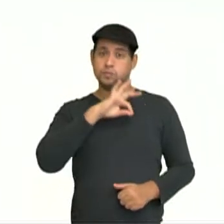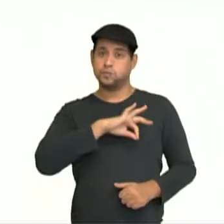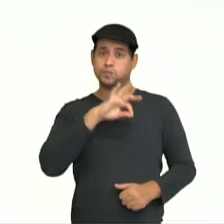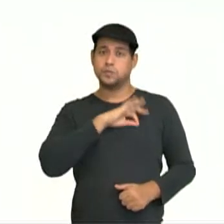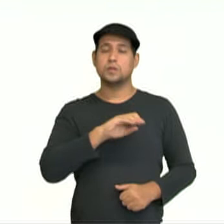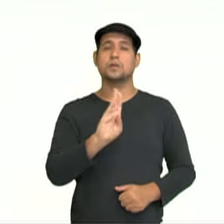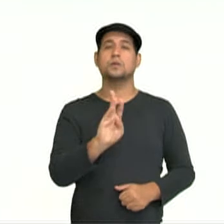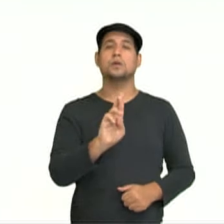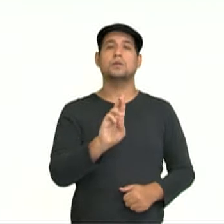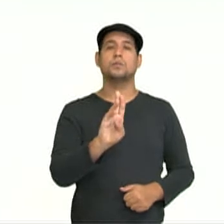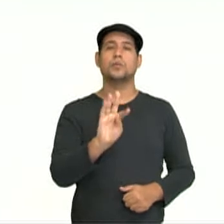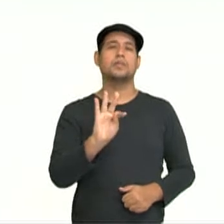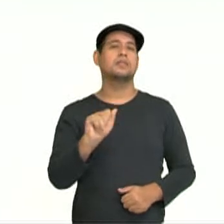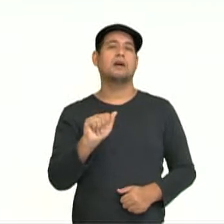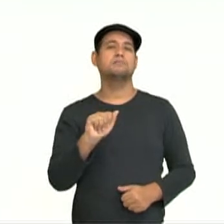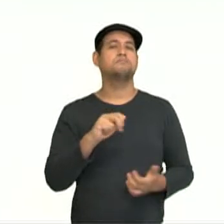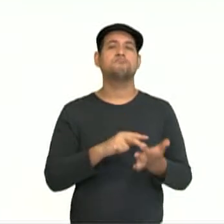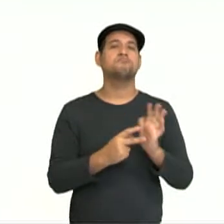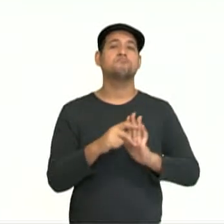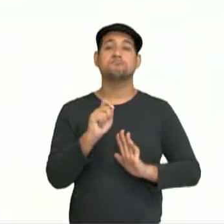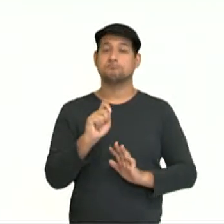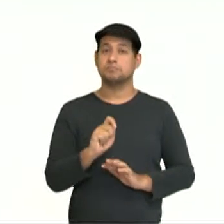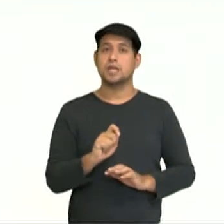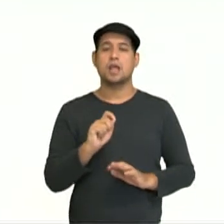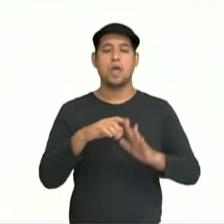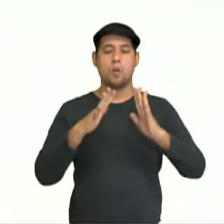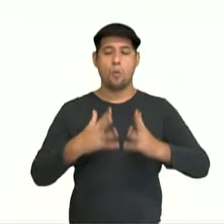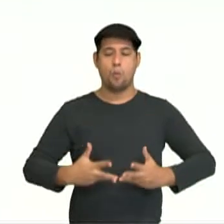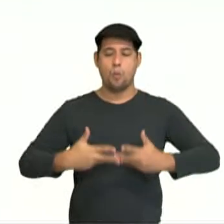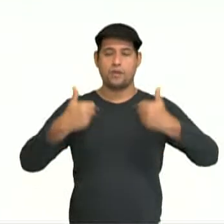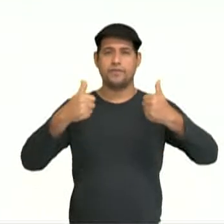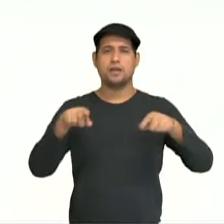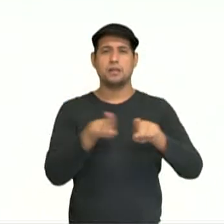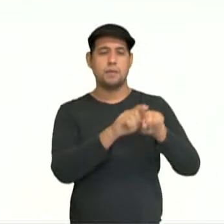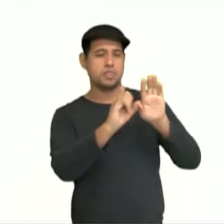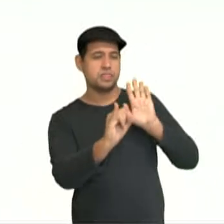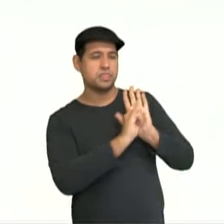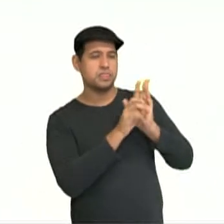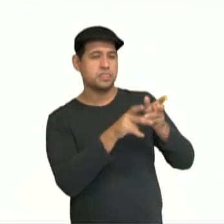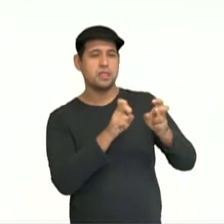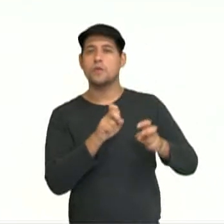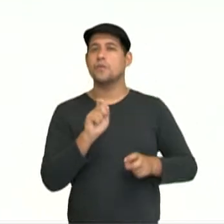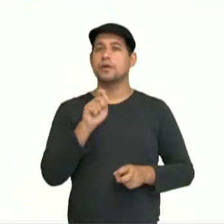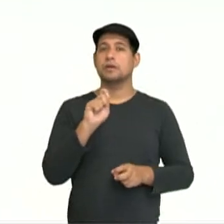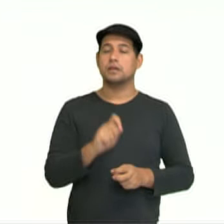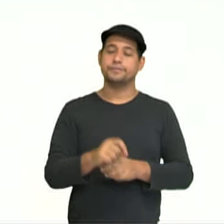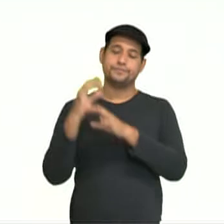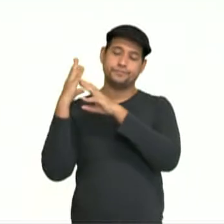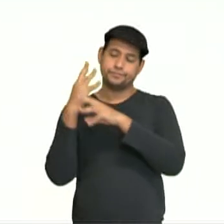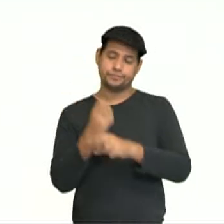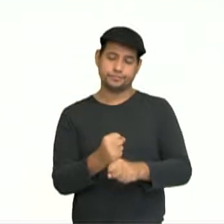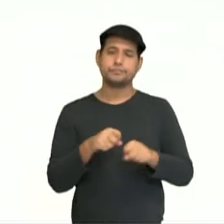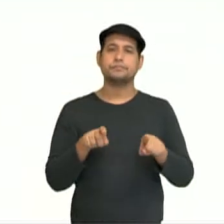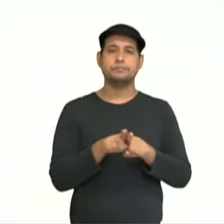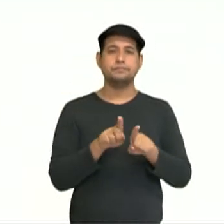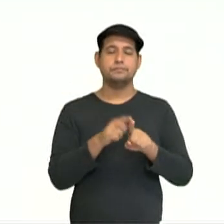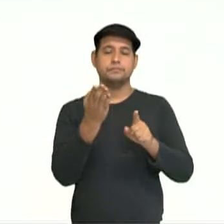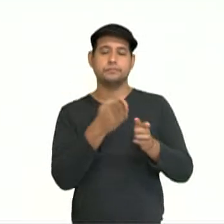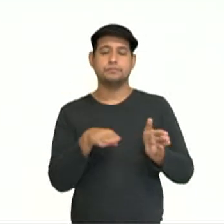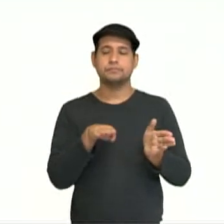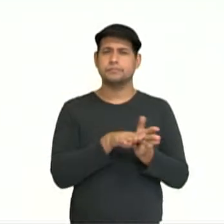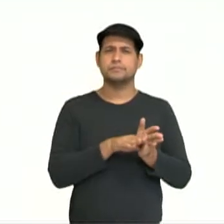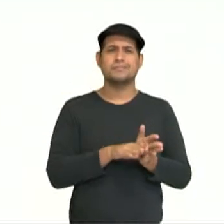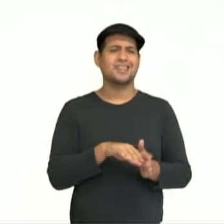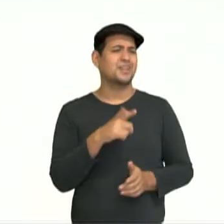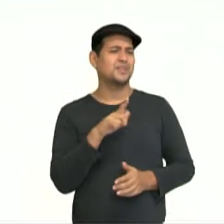bruta, essa rentabilidade bruta, ela qualifica e identifica o resgate, o recebimento,